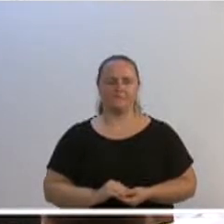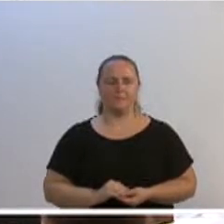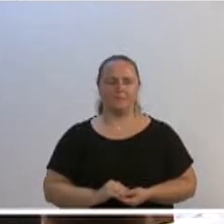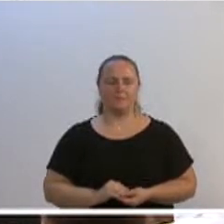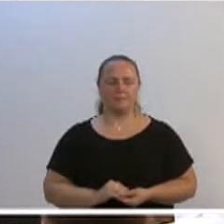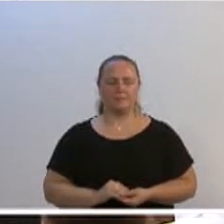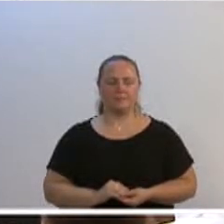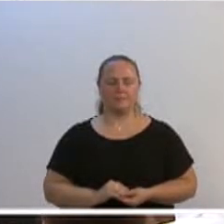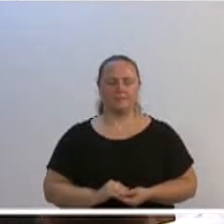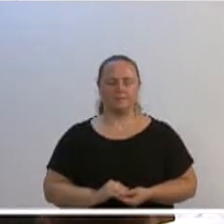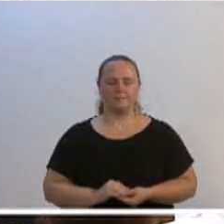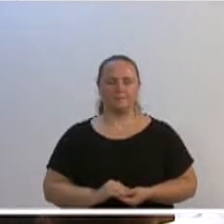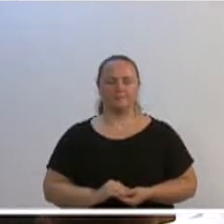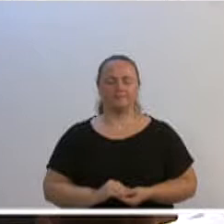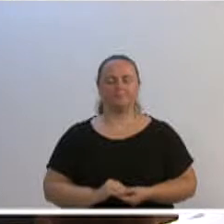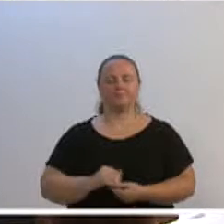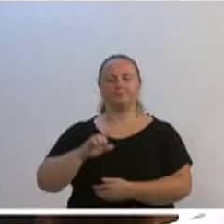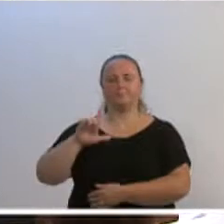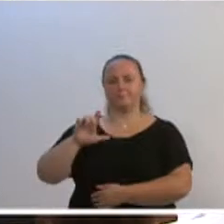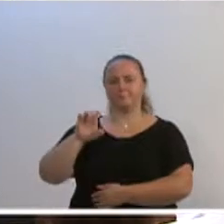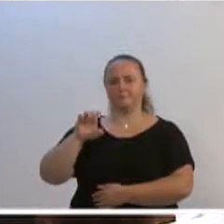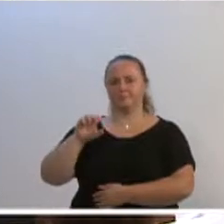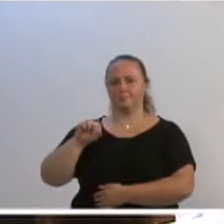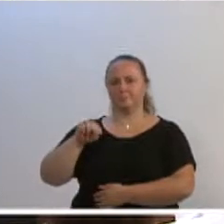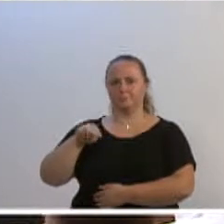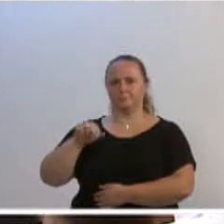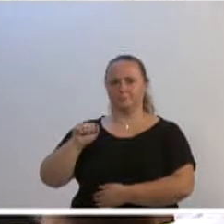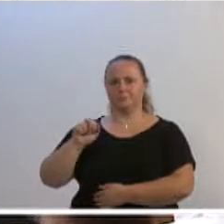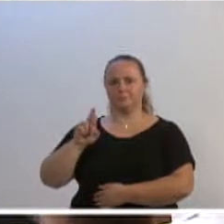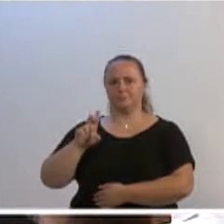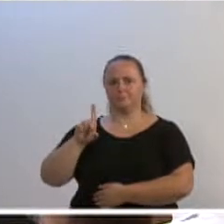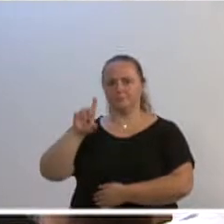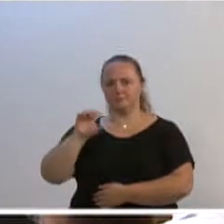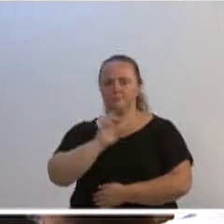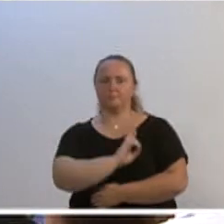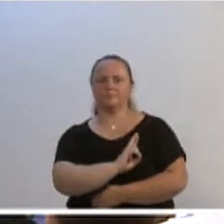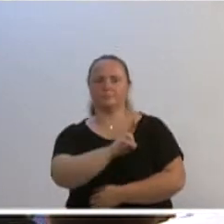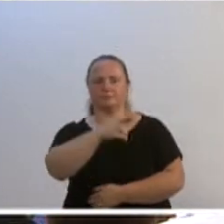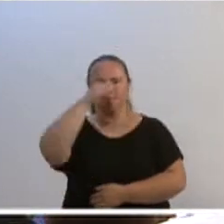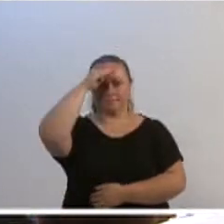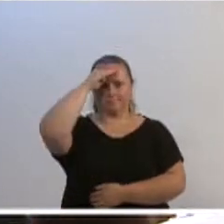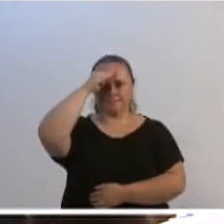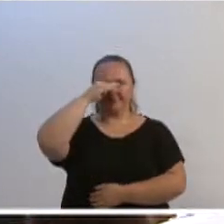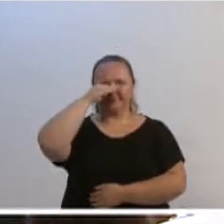Senhor Leonardo Alegre, representando o deputado Jean Kuhlmann.